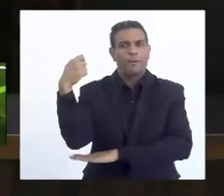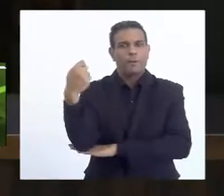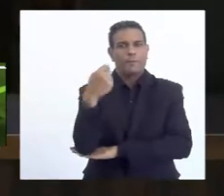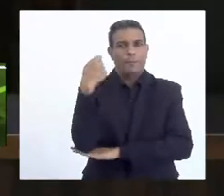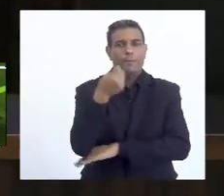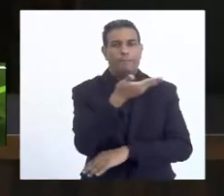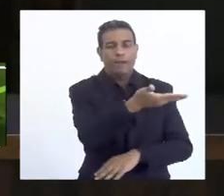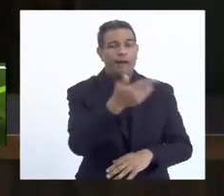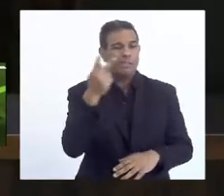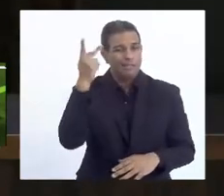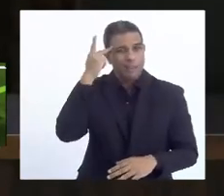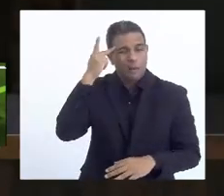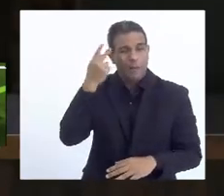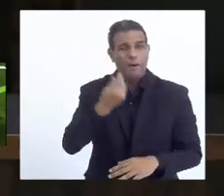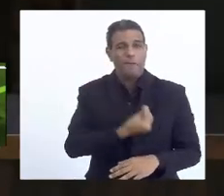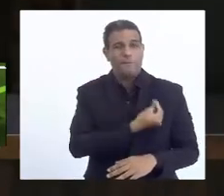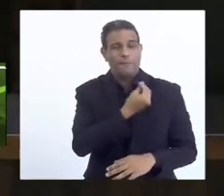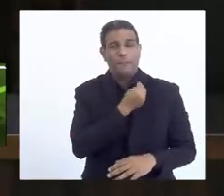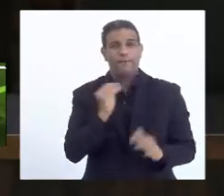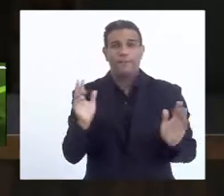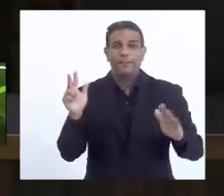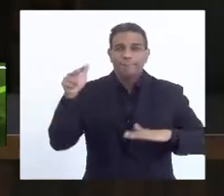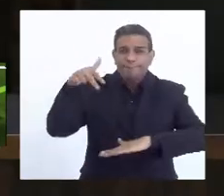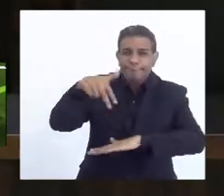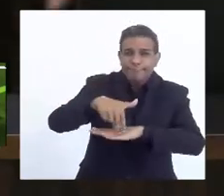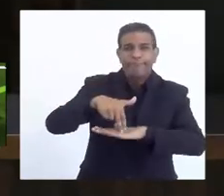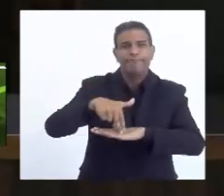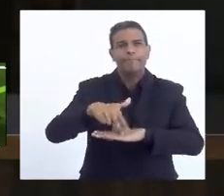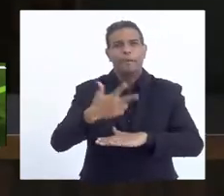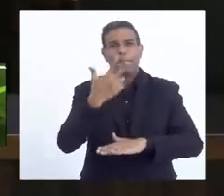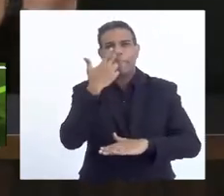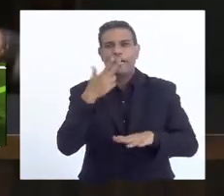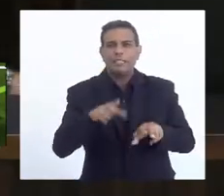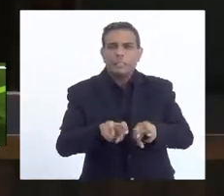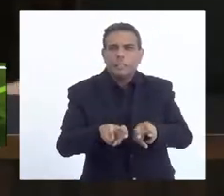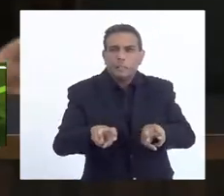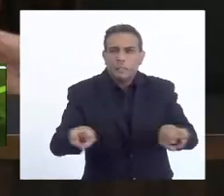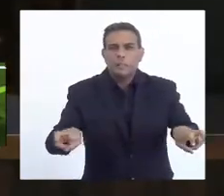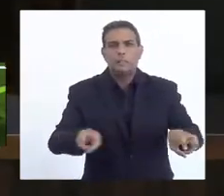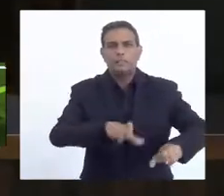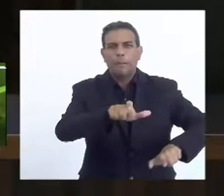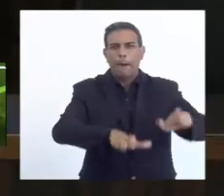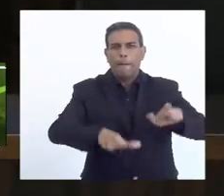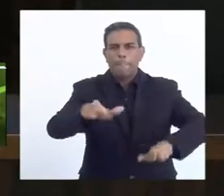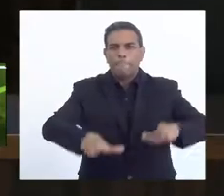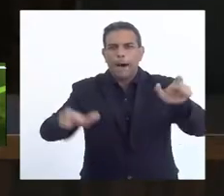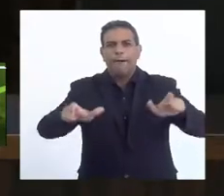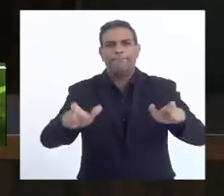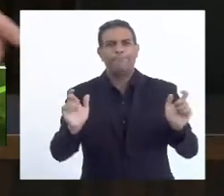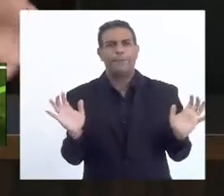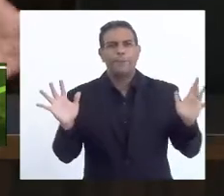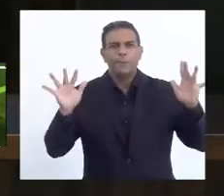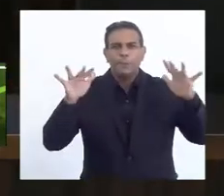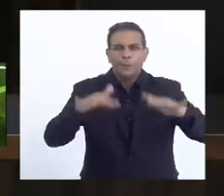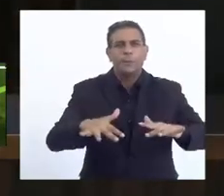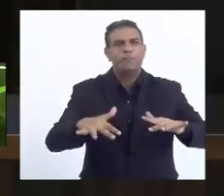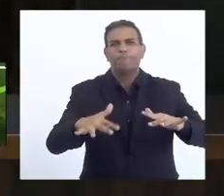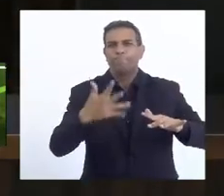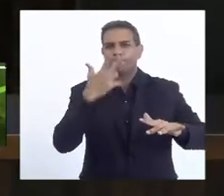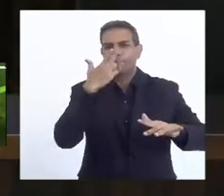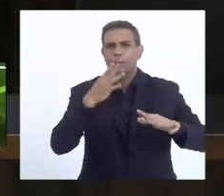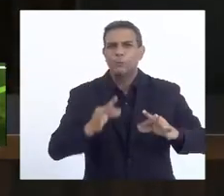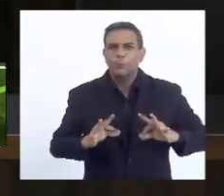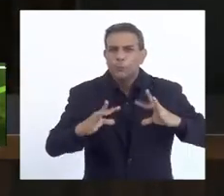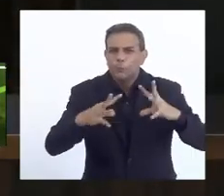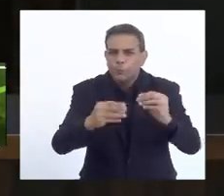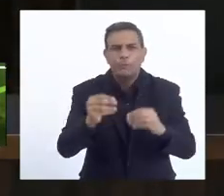vem de São Paulo. Mas se a gente aqui tivesse uma mesa imensa, Manu, nós íamos botar muitas mulheres aqui